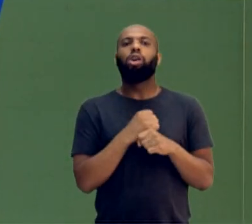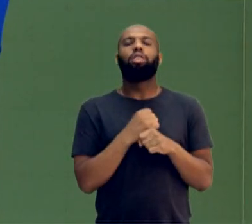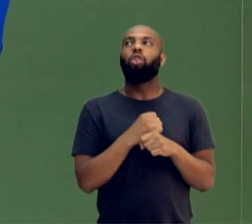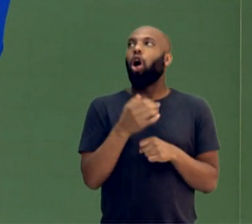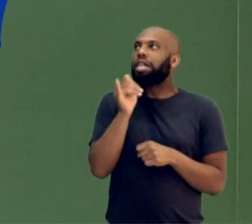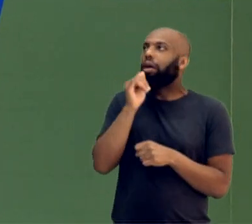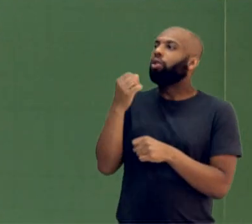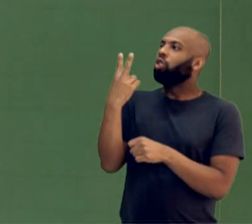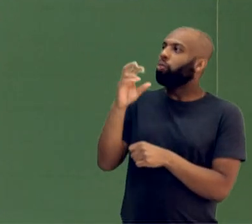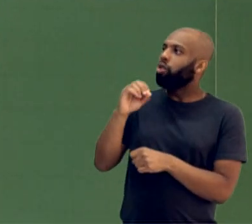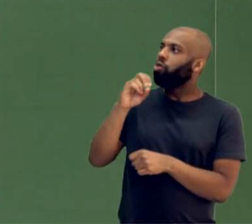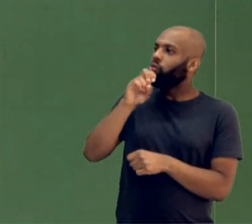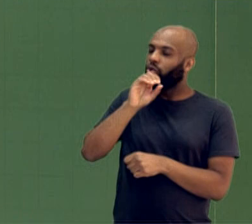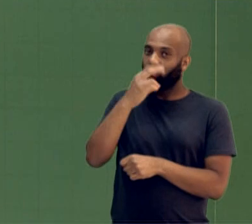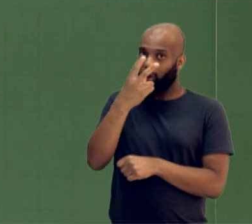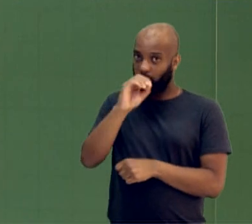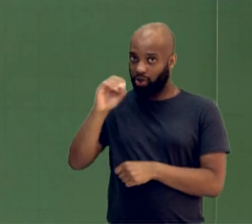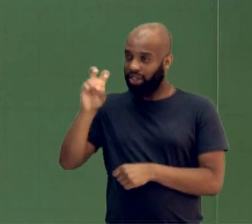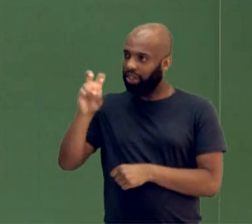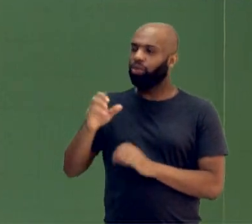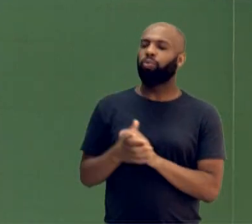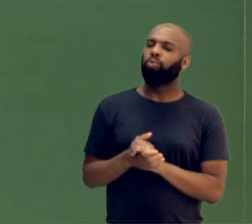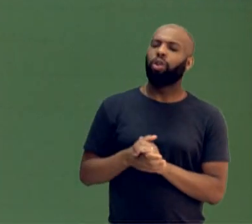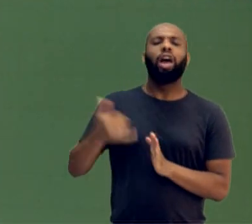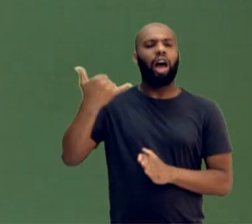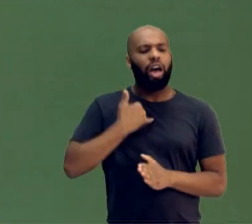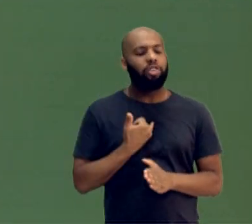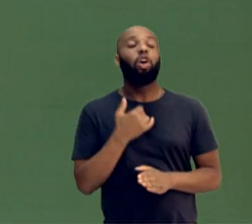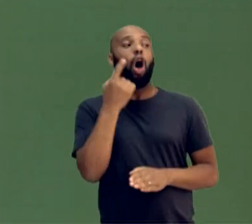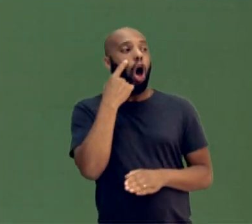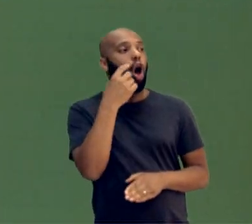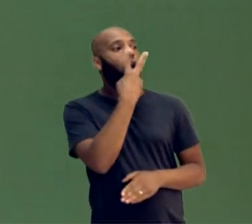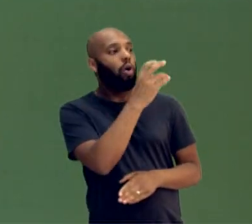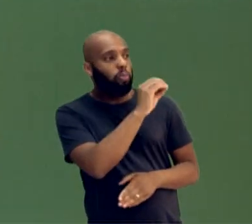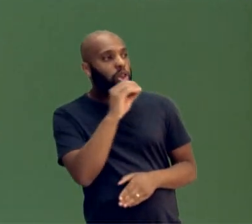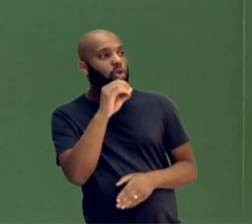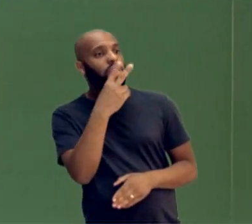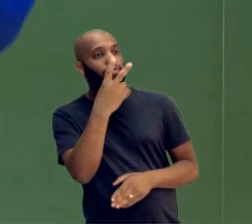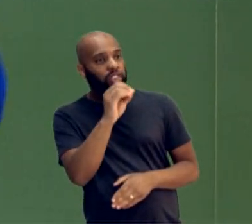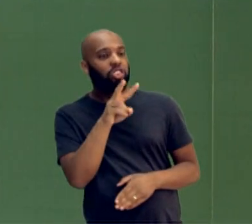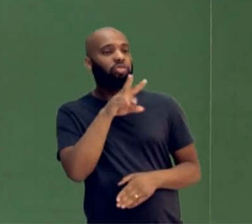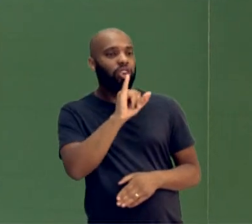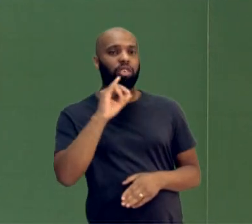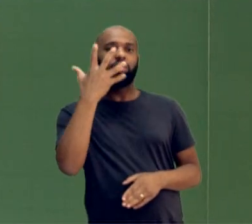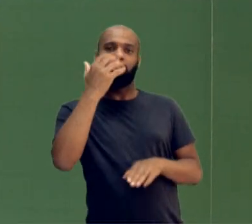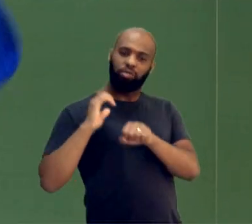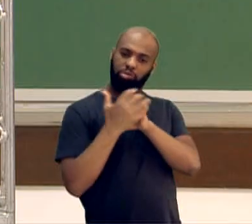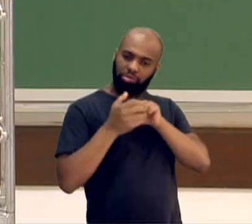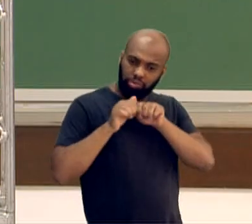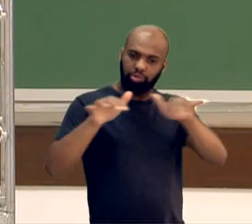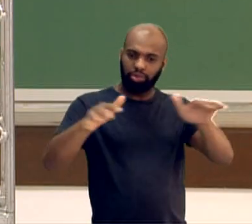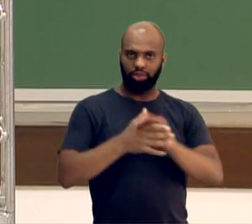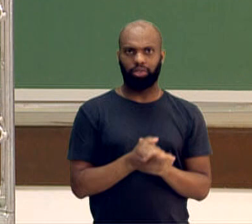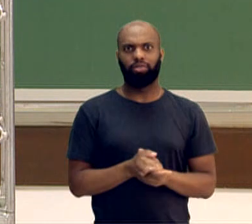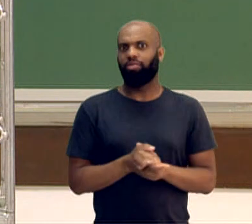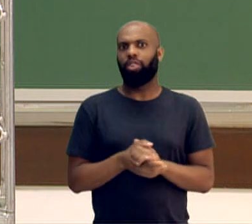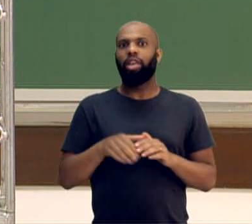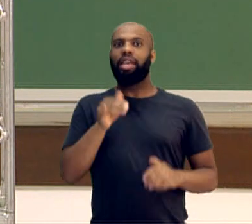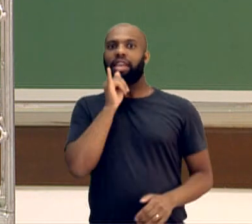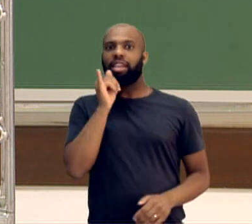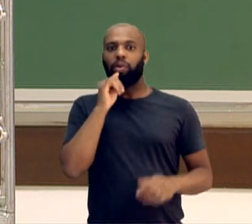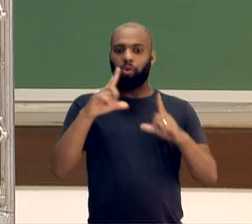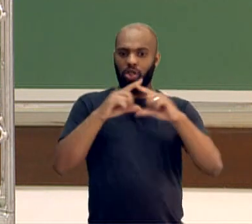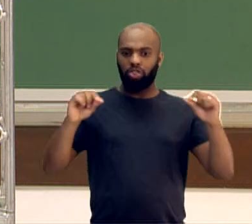daqui 15 anos, o Covid vai aparecer. Tem coisas que não tem como você saber. Quando acontece um maremoto lá no Japão, quando aconteceu um terremoto no